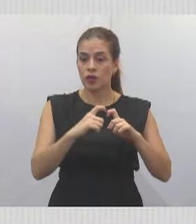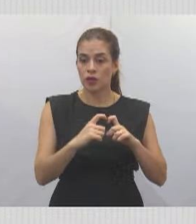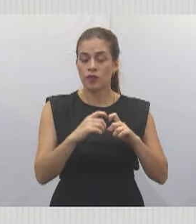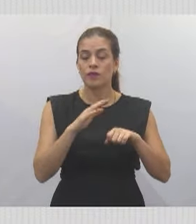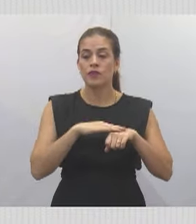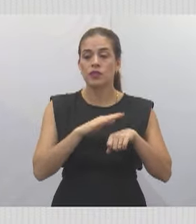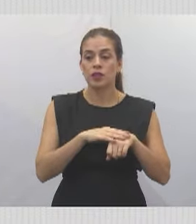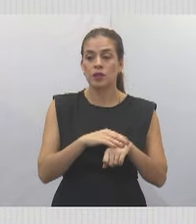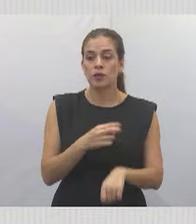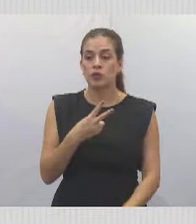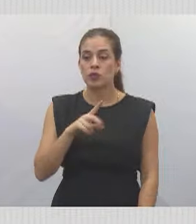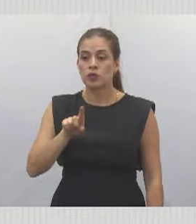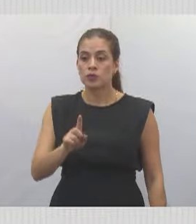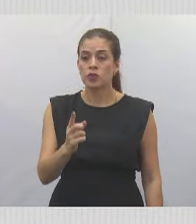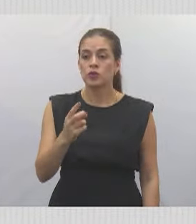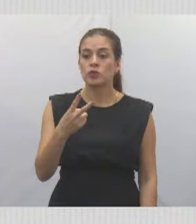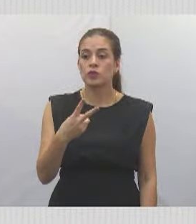2.759.